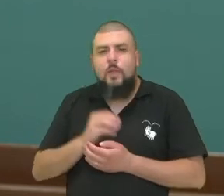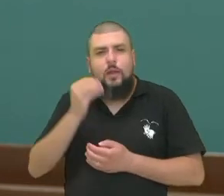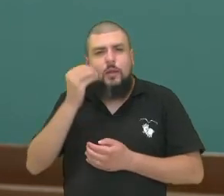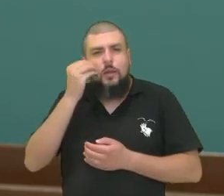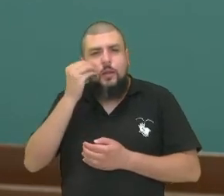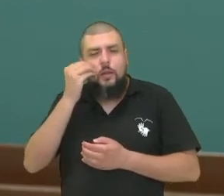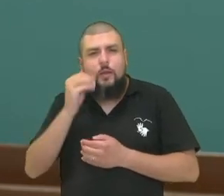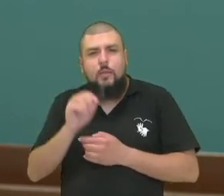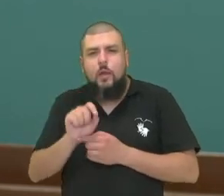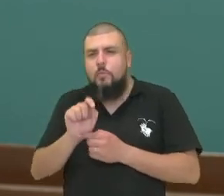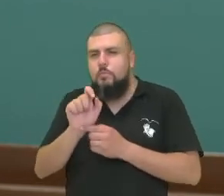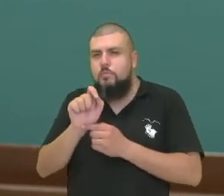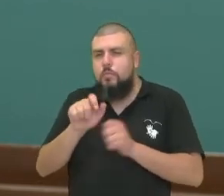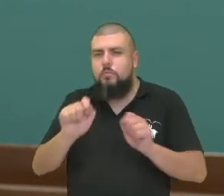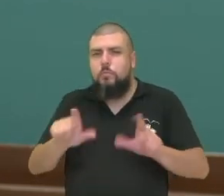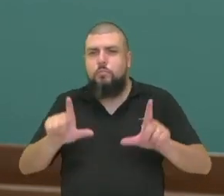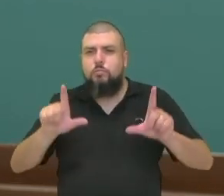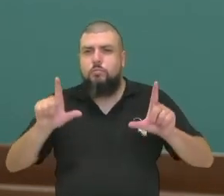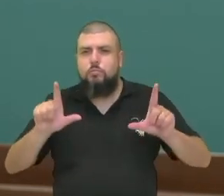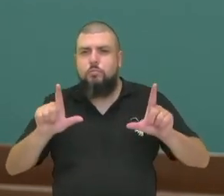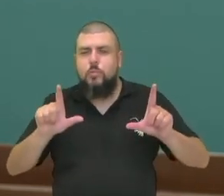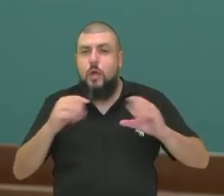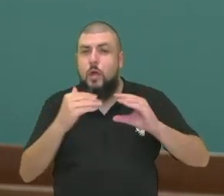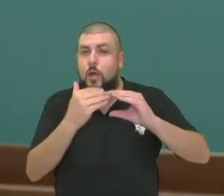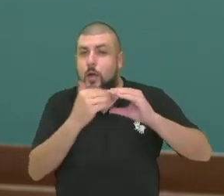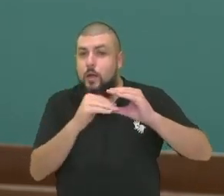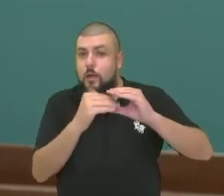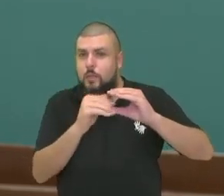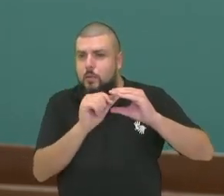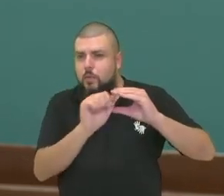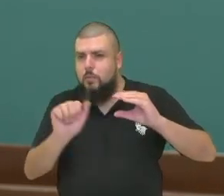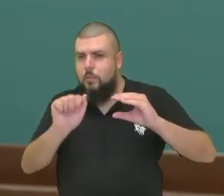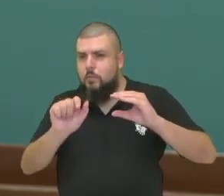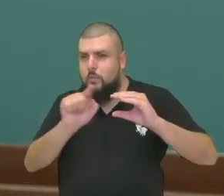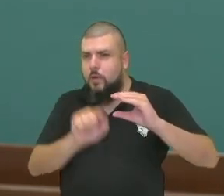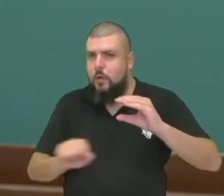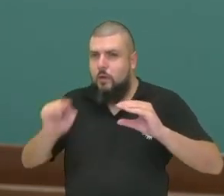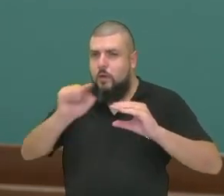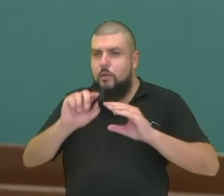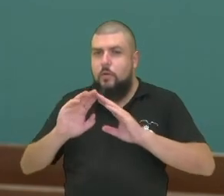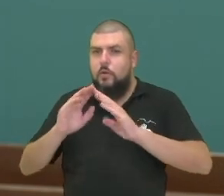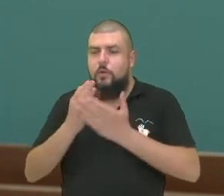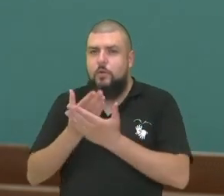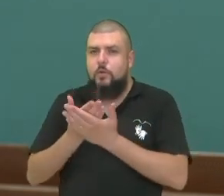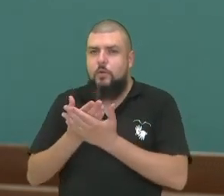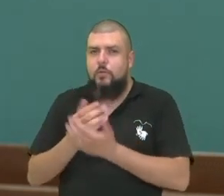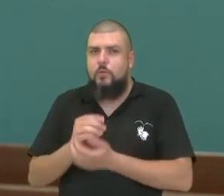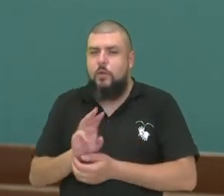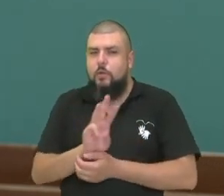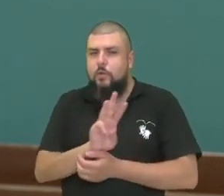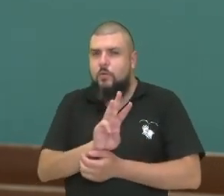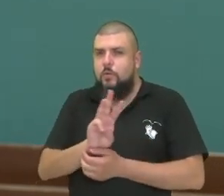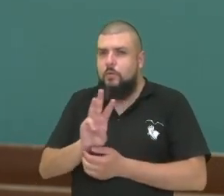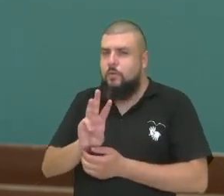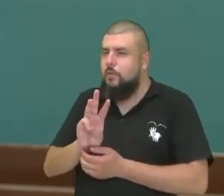utiliza o seu arroba a escola tá bom peça que o professor retribuiu o jogo para você e hoje que você acessa o